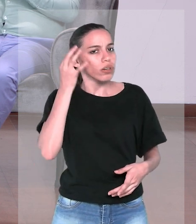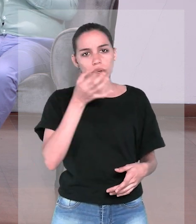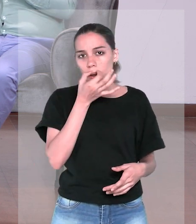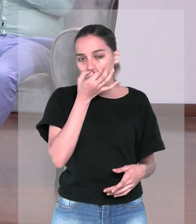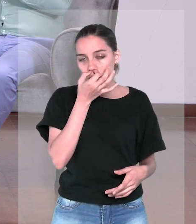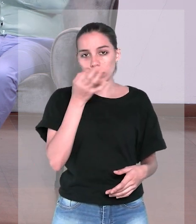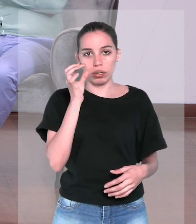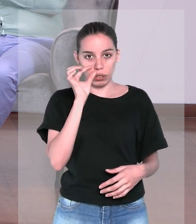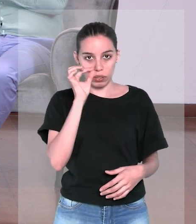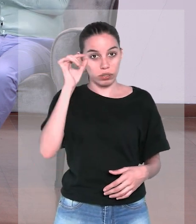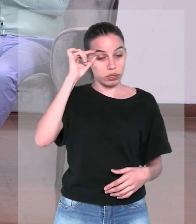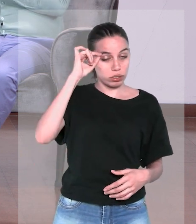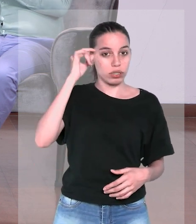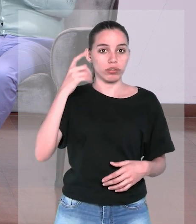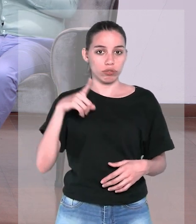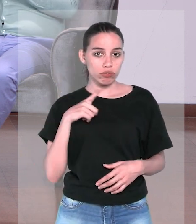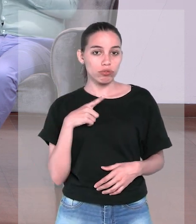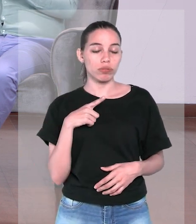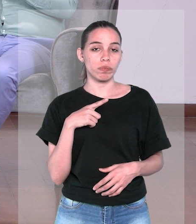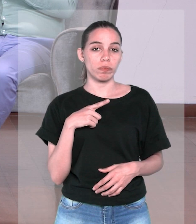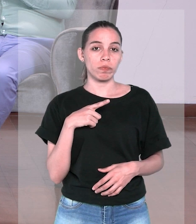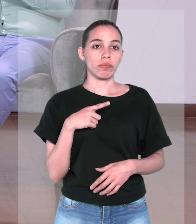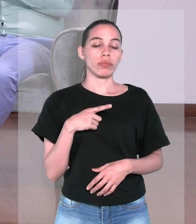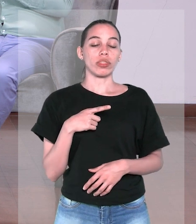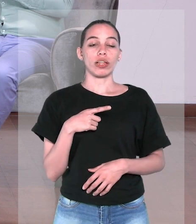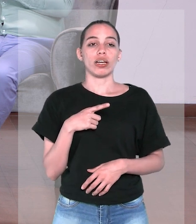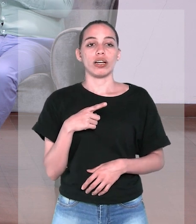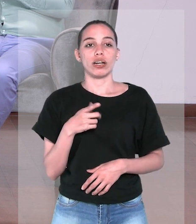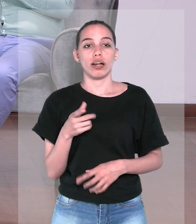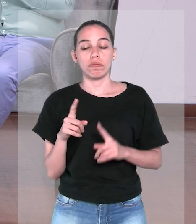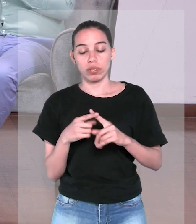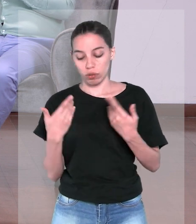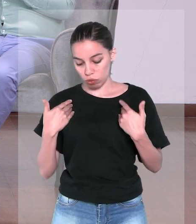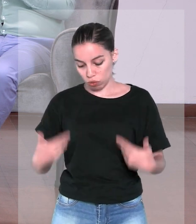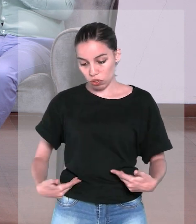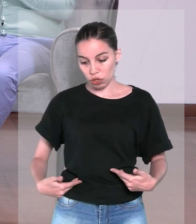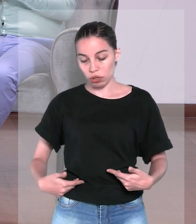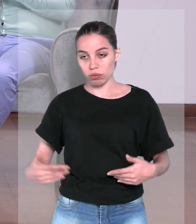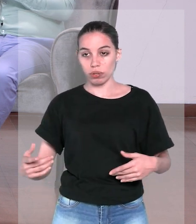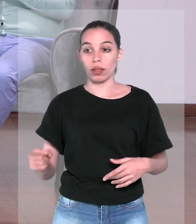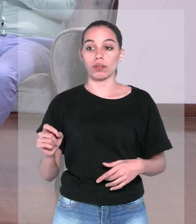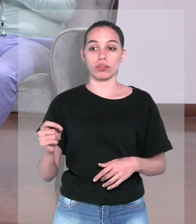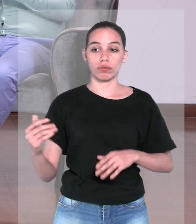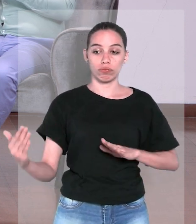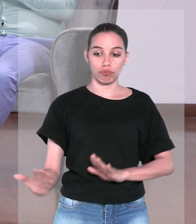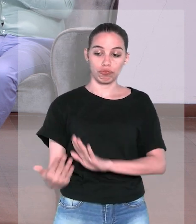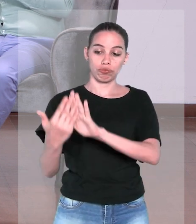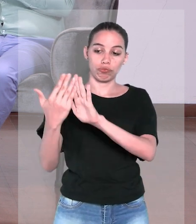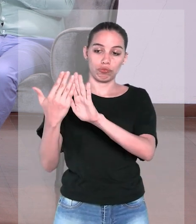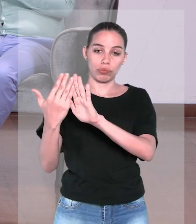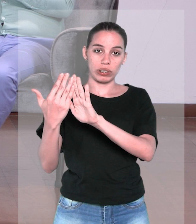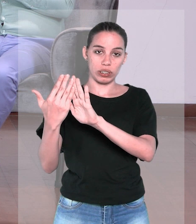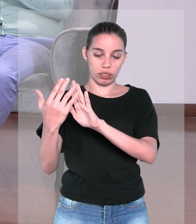corpo, que traduziam, de certa maneira, uma necessidade de comunicar algo. Então, o corpo era muito usado por esse